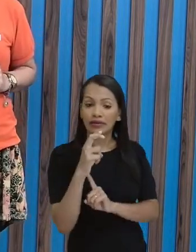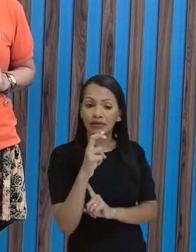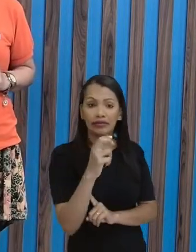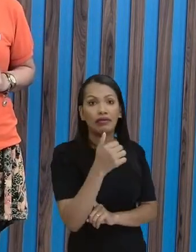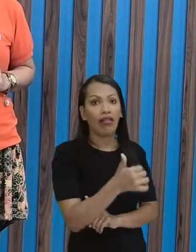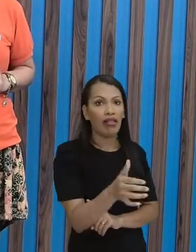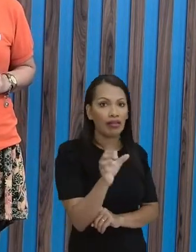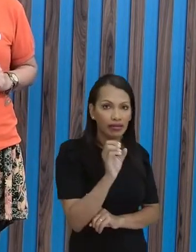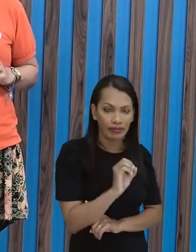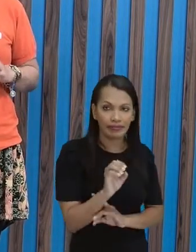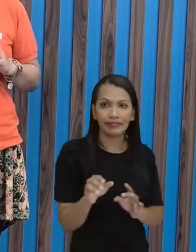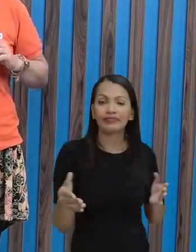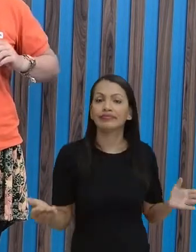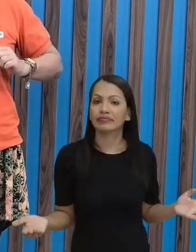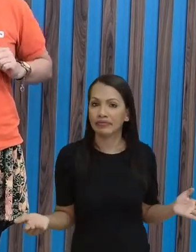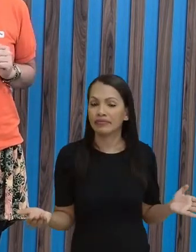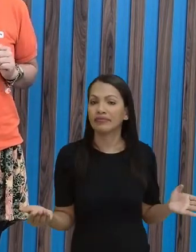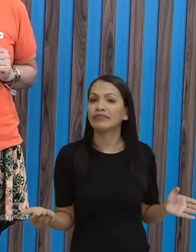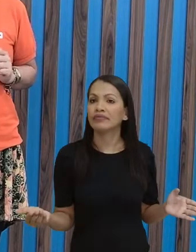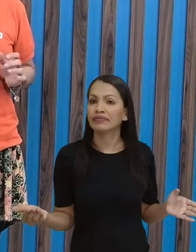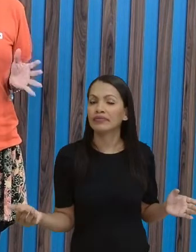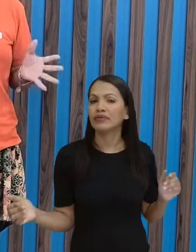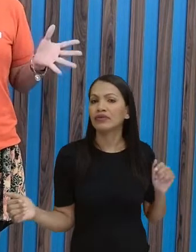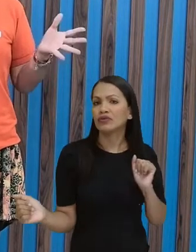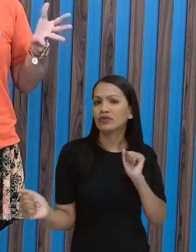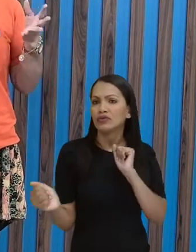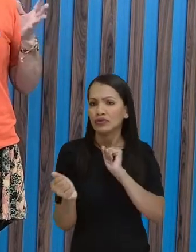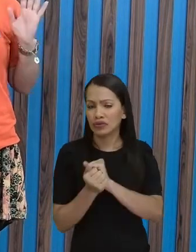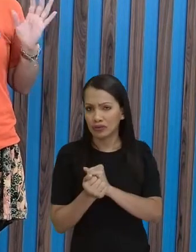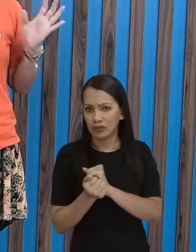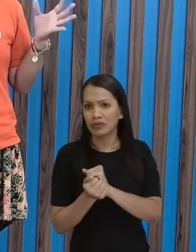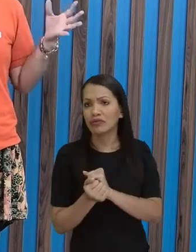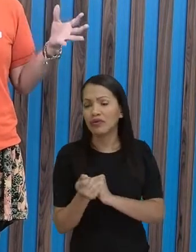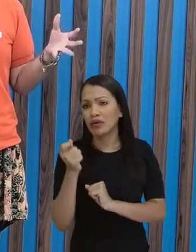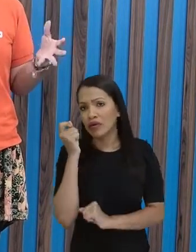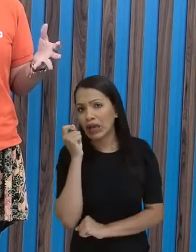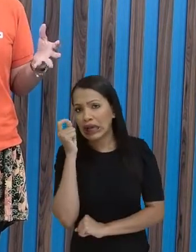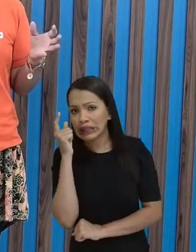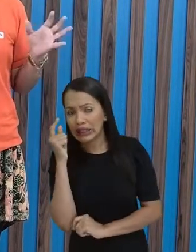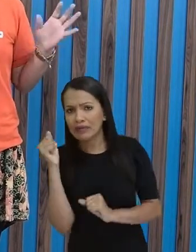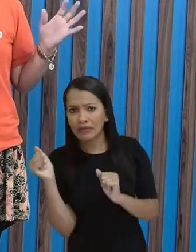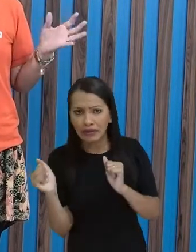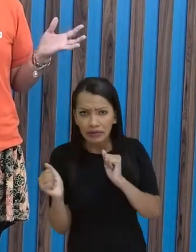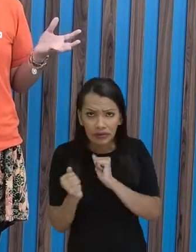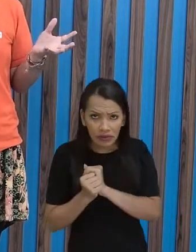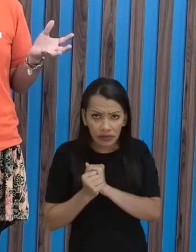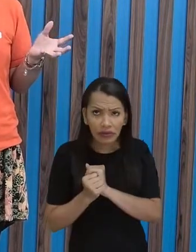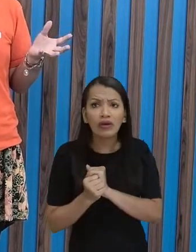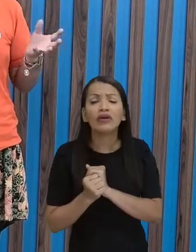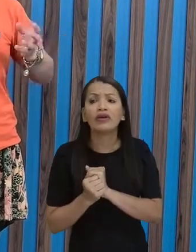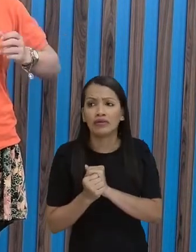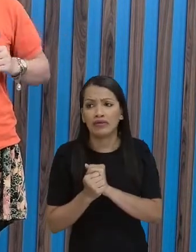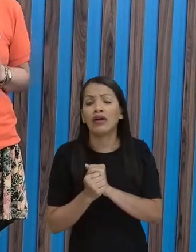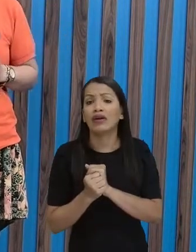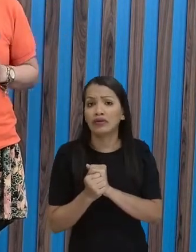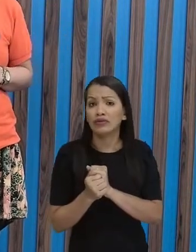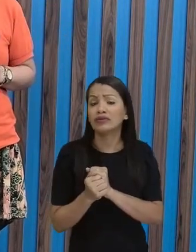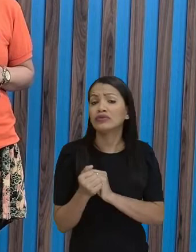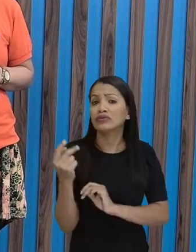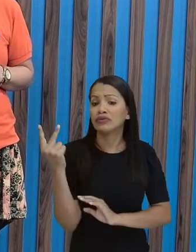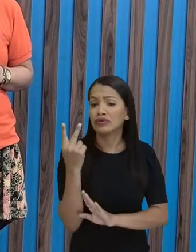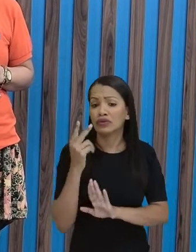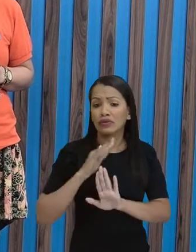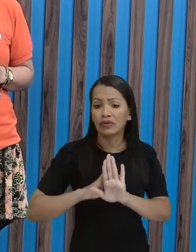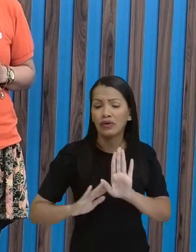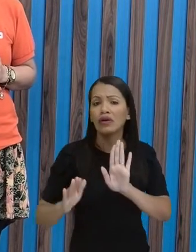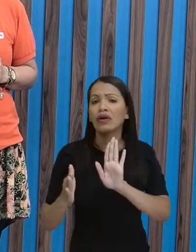dezena, tá certo? Então, juntando, a ideia não foi de juntar, juntando as 2 páginas, eu tenho aí um total